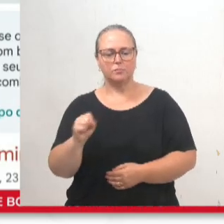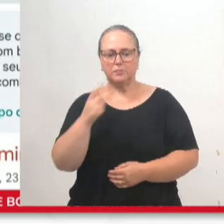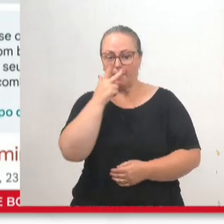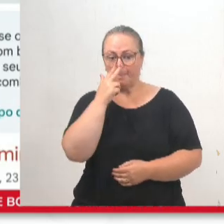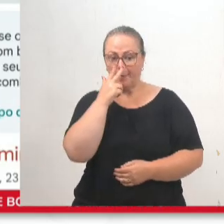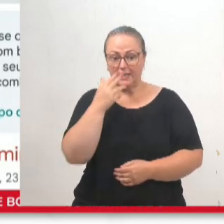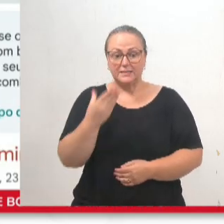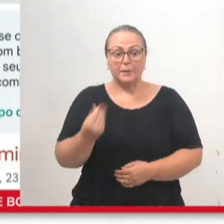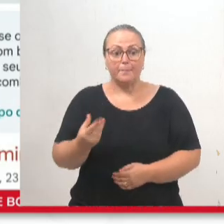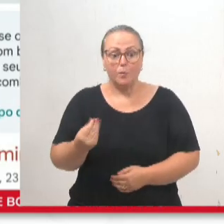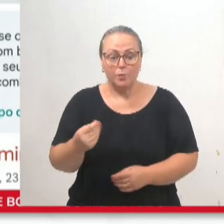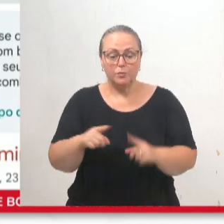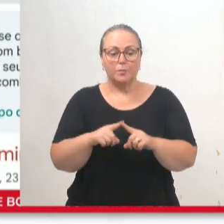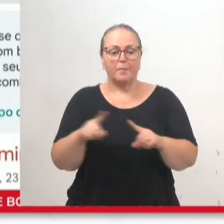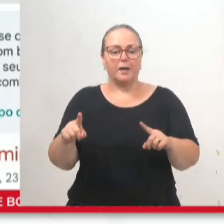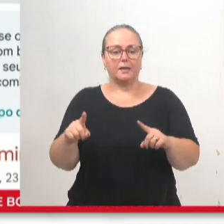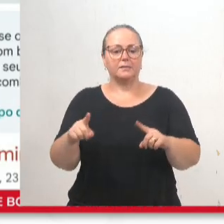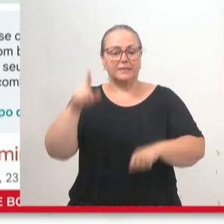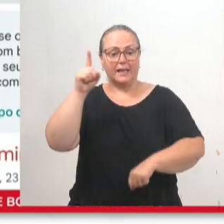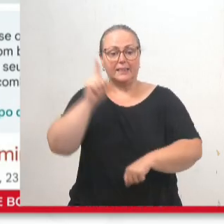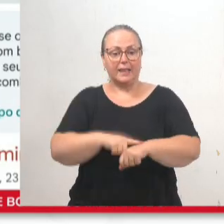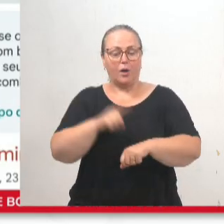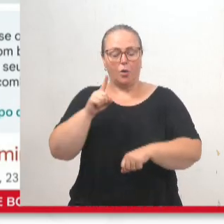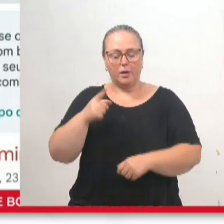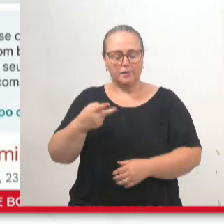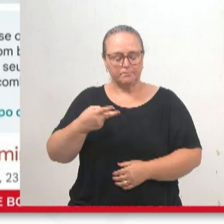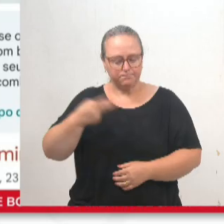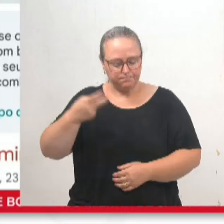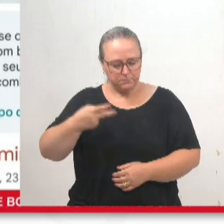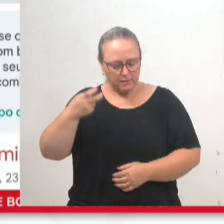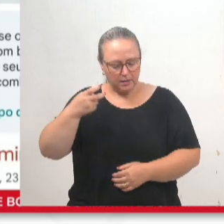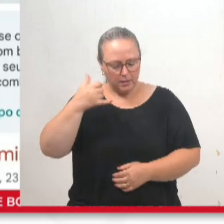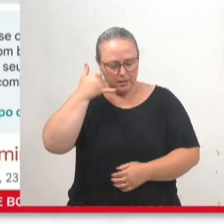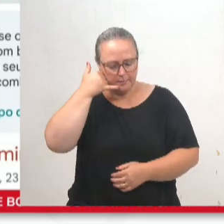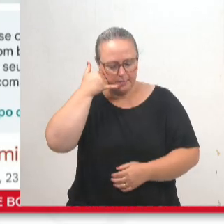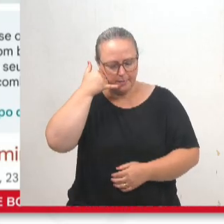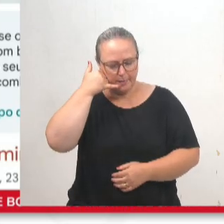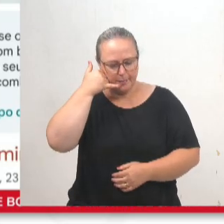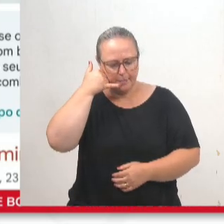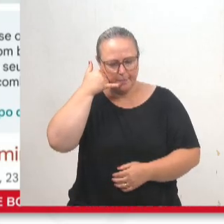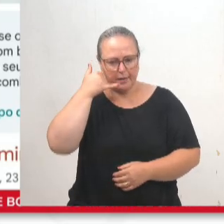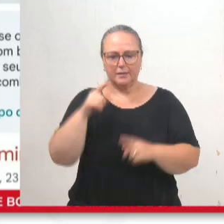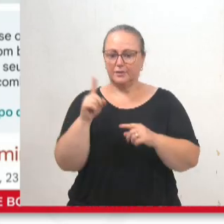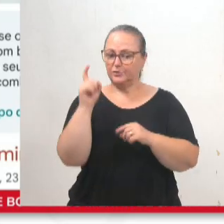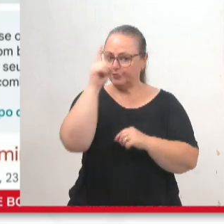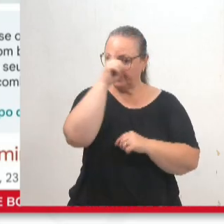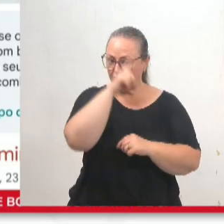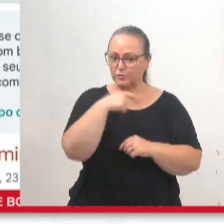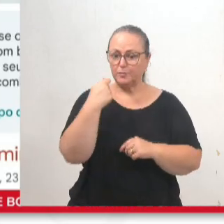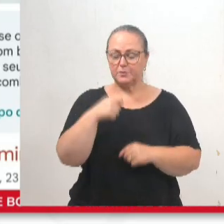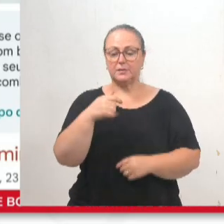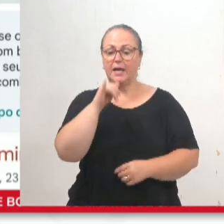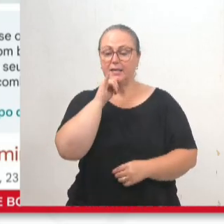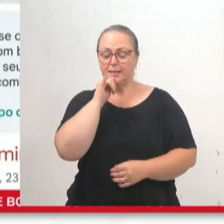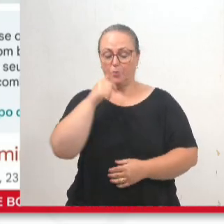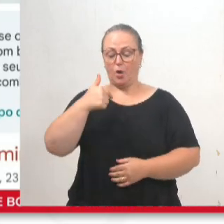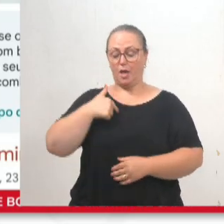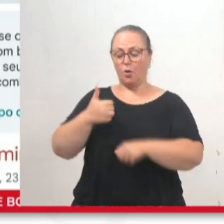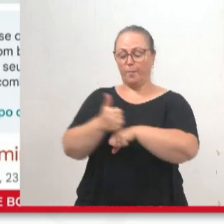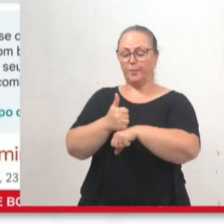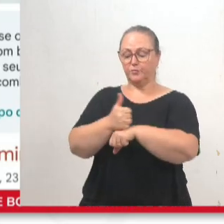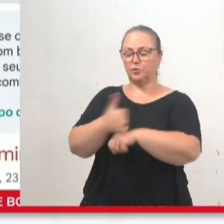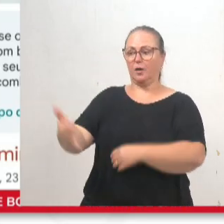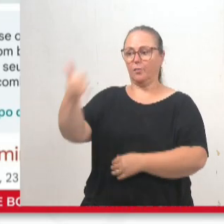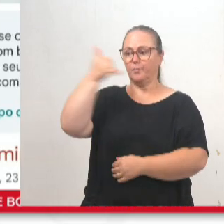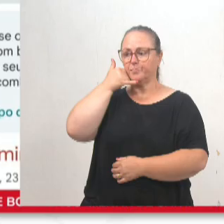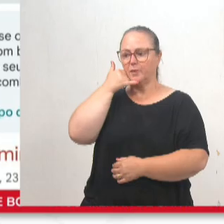quem ouve a ligação, percebe o quanto é difícil de conversar com uma pessoa que está do outro lado da linha, acalmá-la, pegar as informações de endereço, de